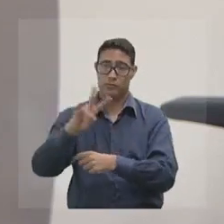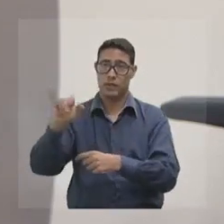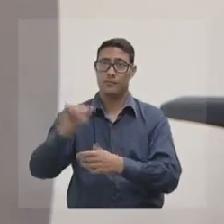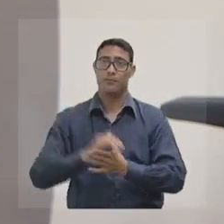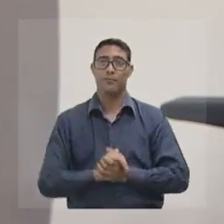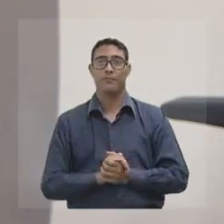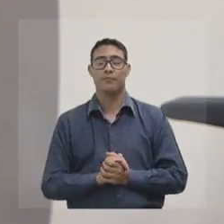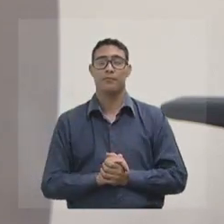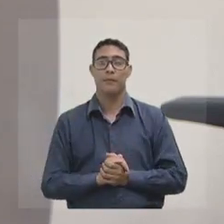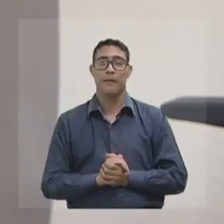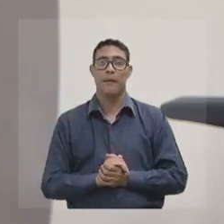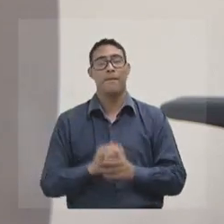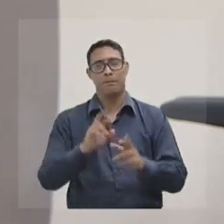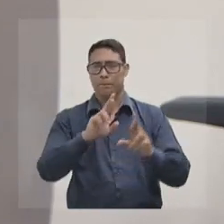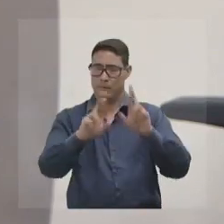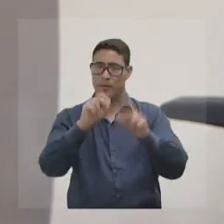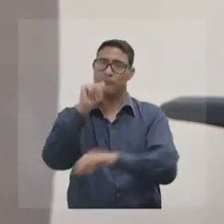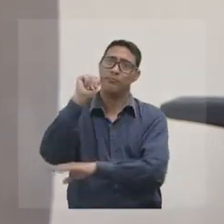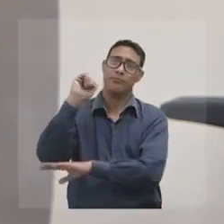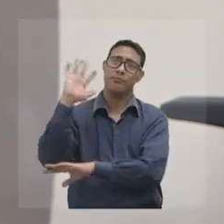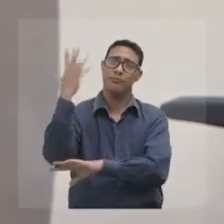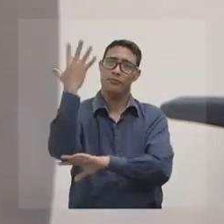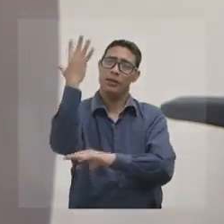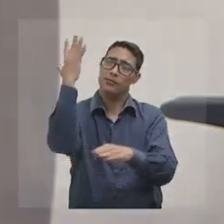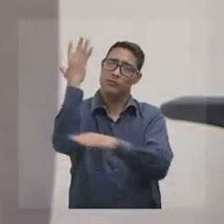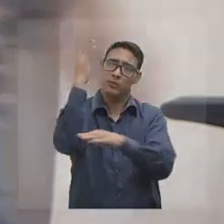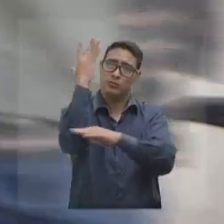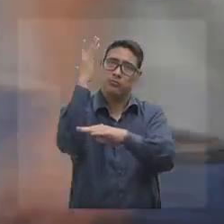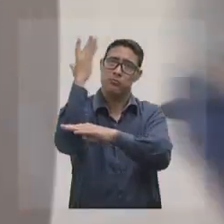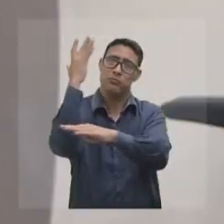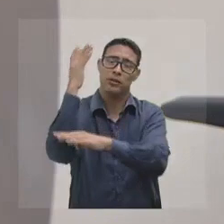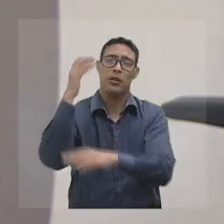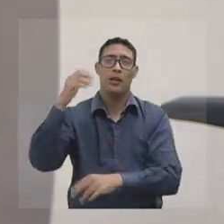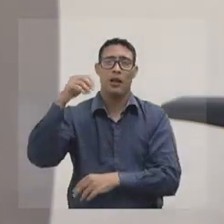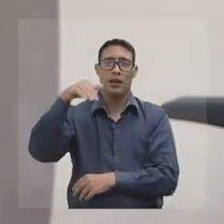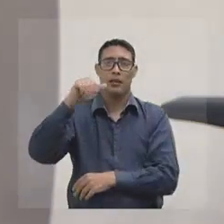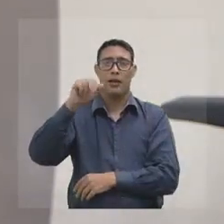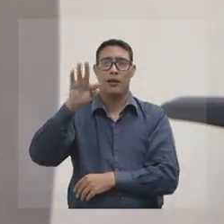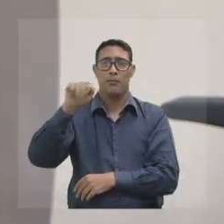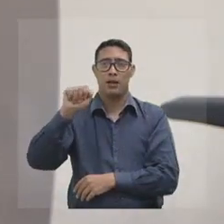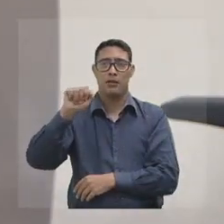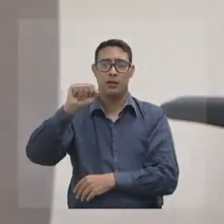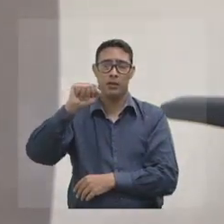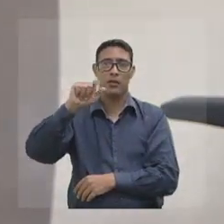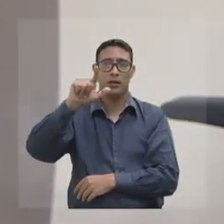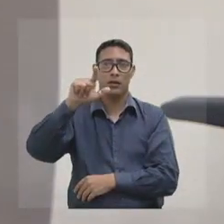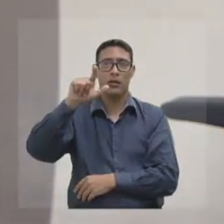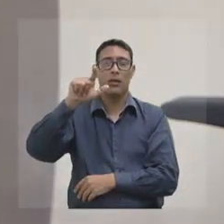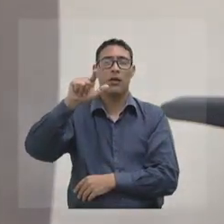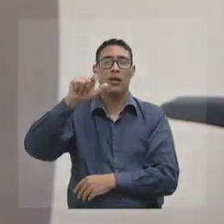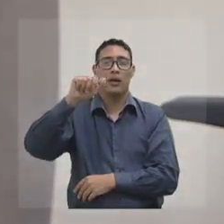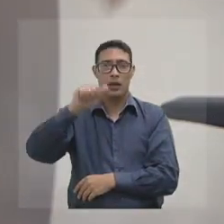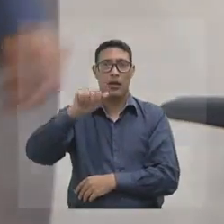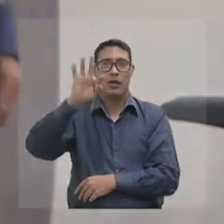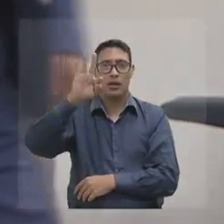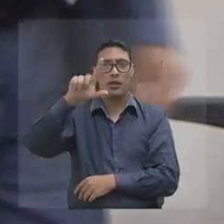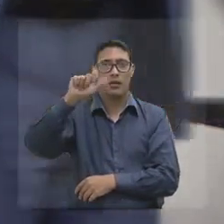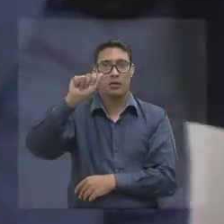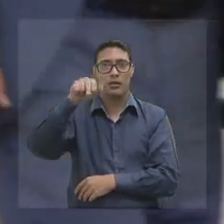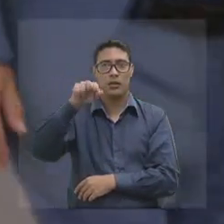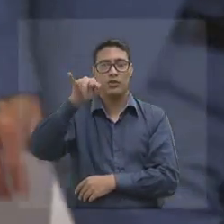em relação ao desmatamento da Mata Atlântica deputada primeiro importante dizer que